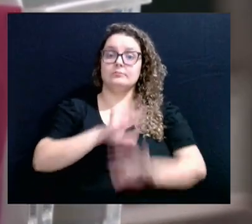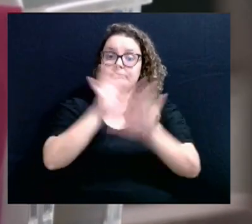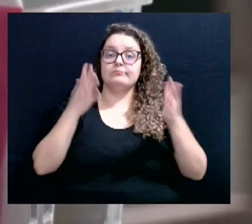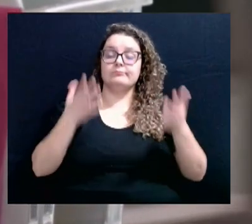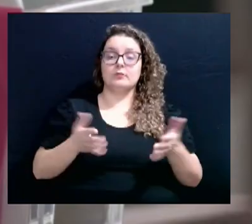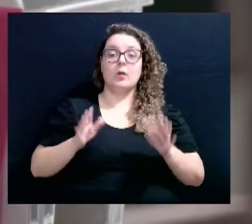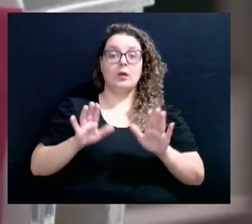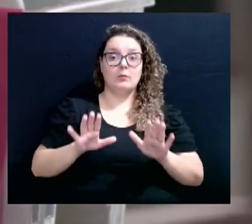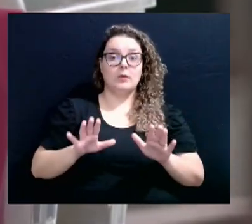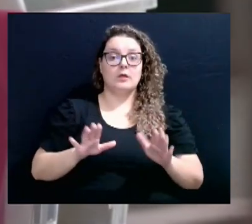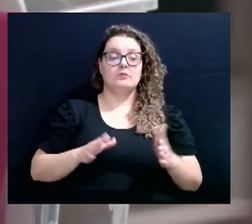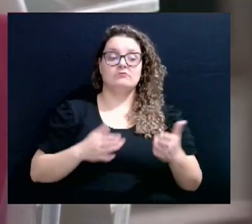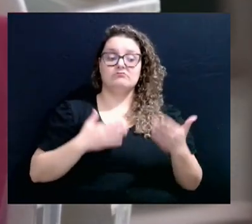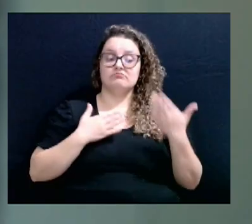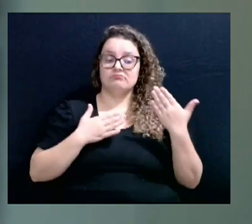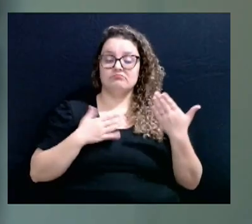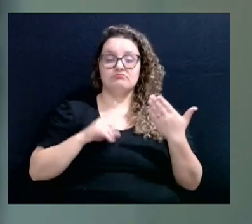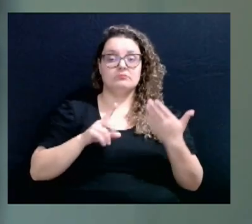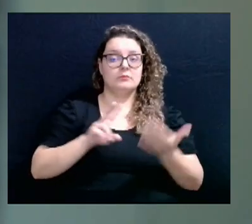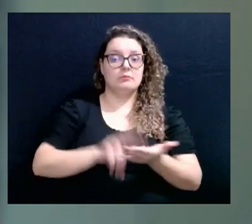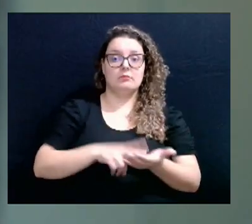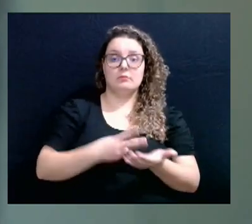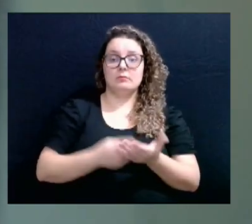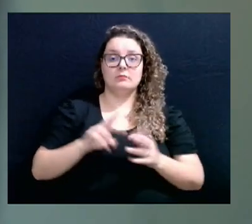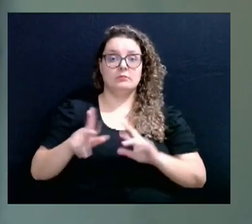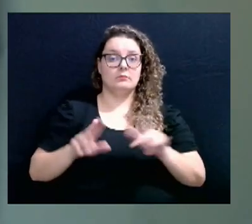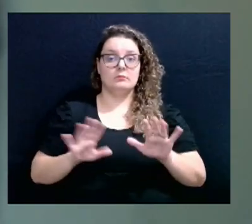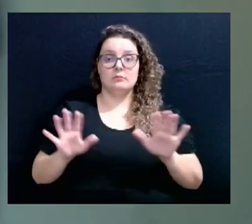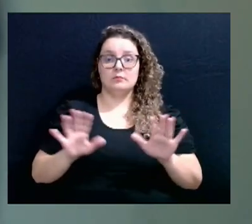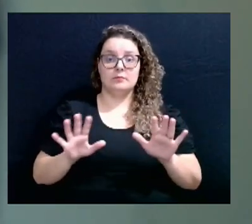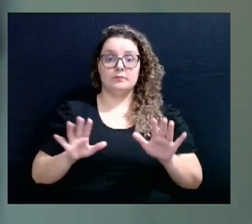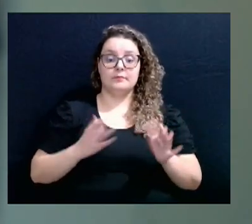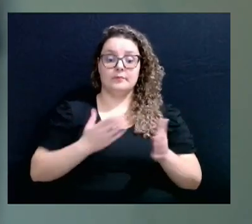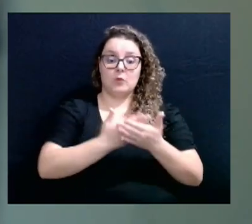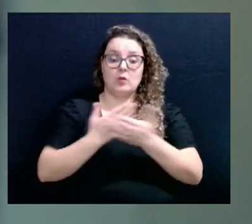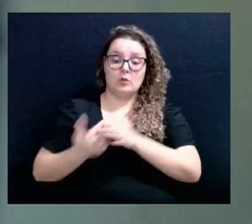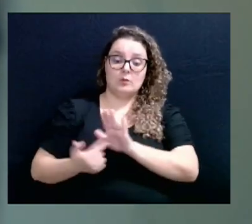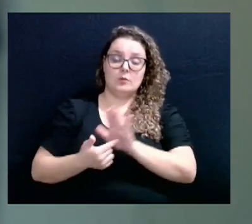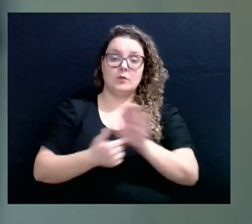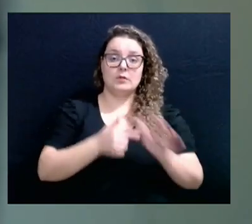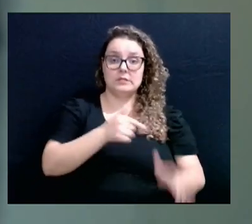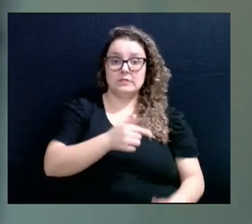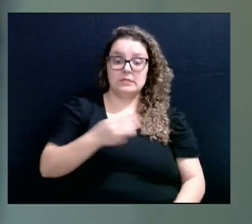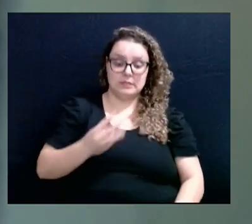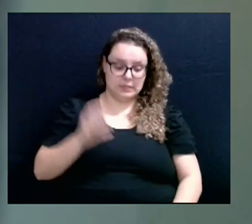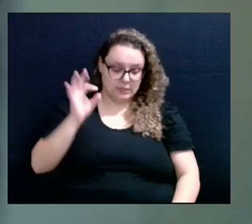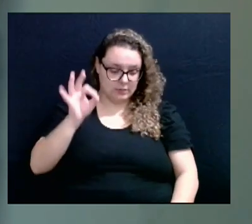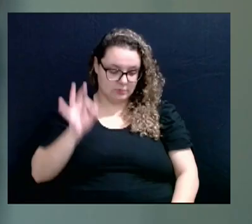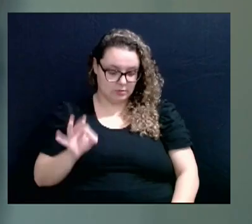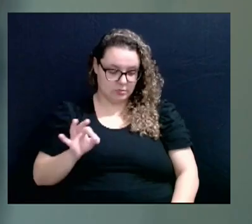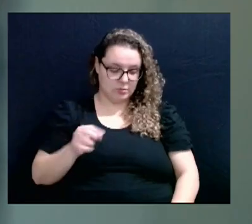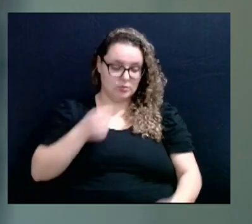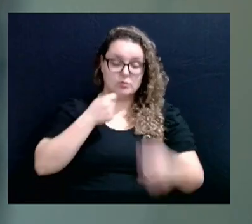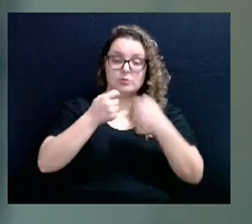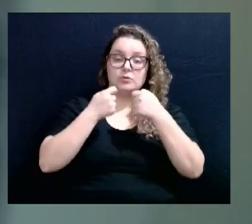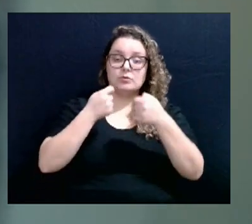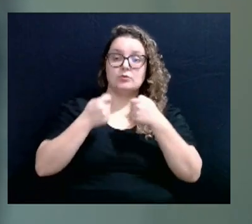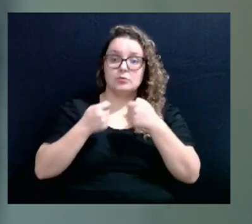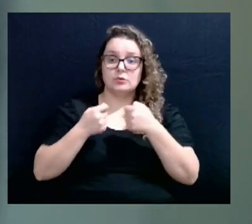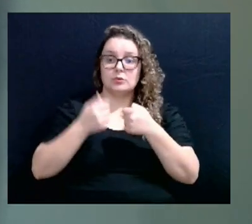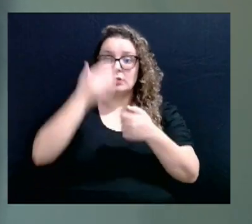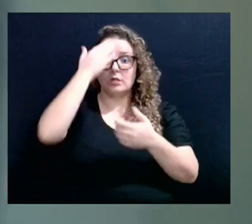desconfiança não se traduz em indiferença. O estudo aponta que 73% dos entrevistados acreditam que